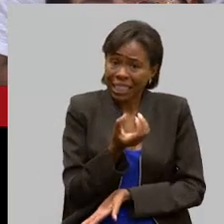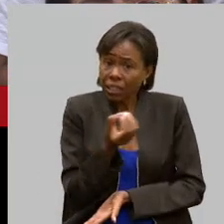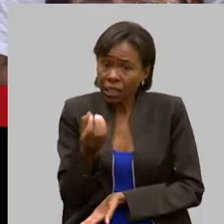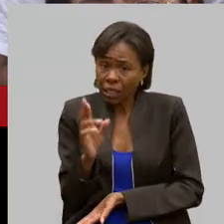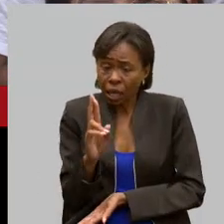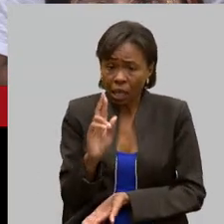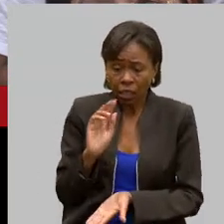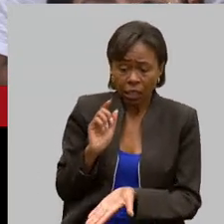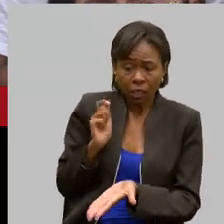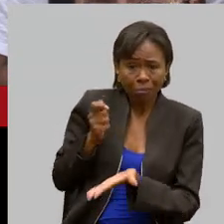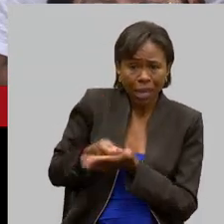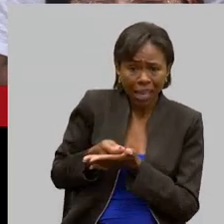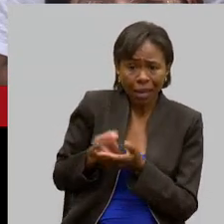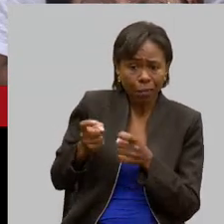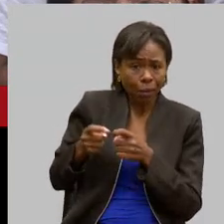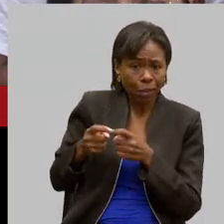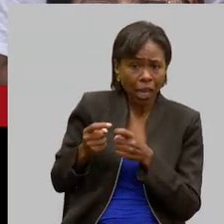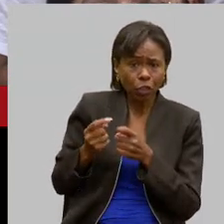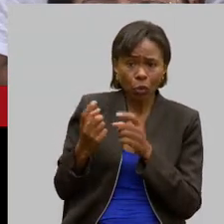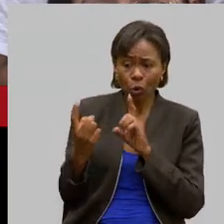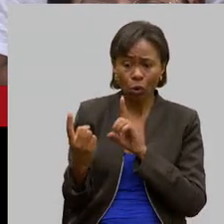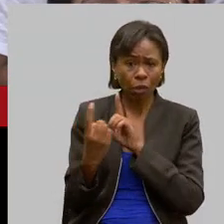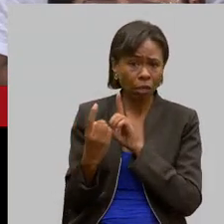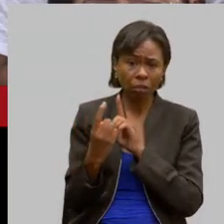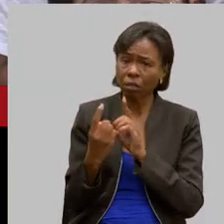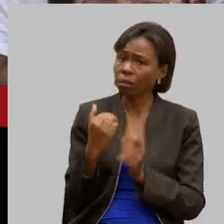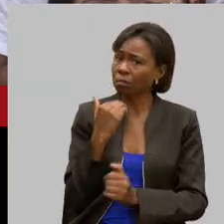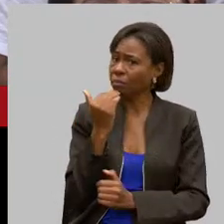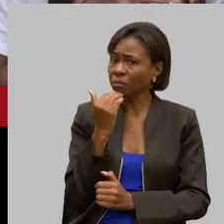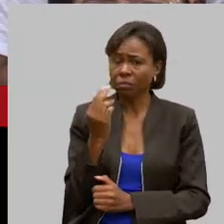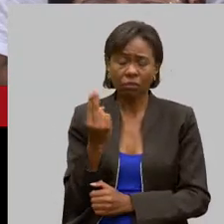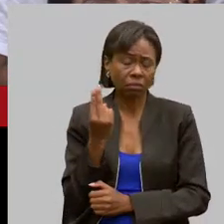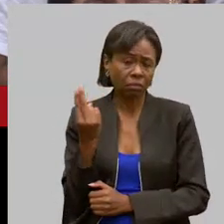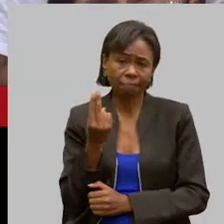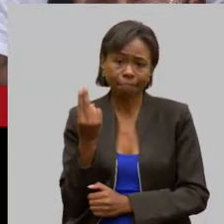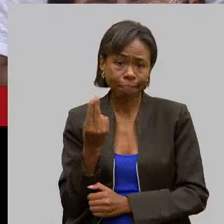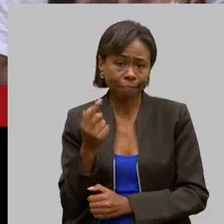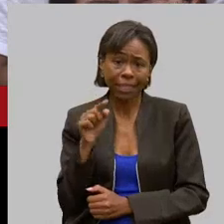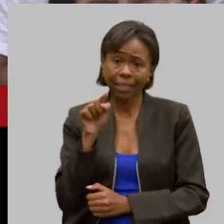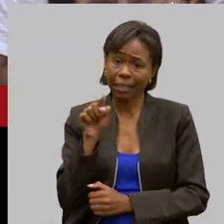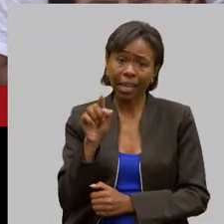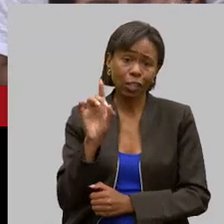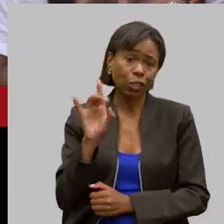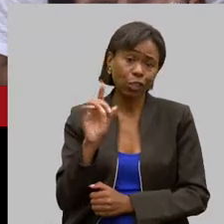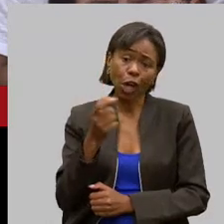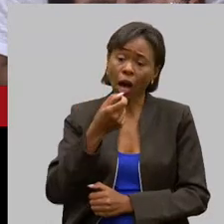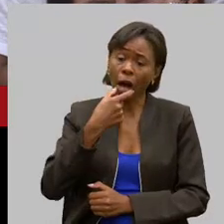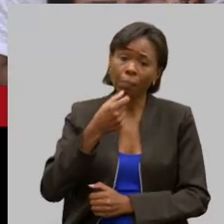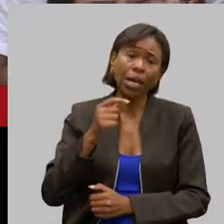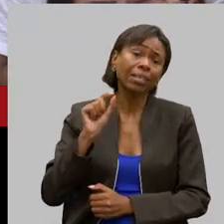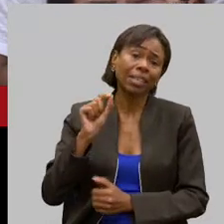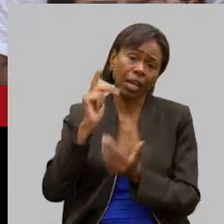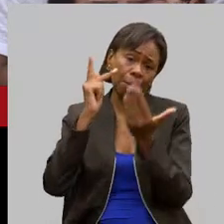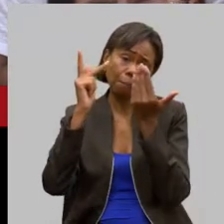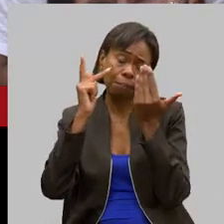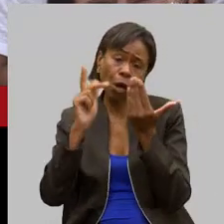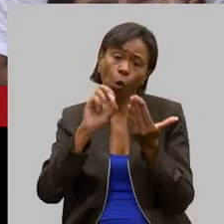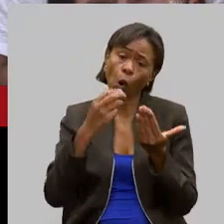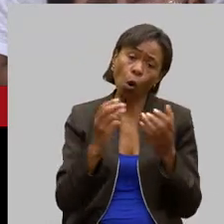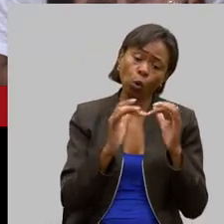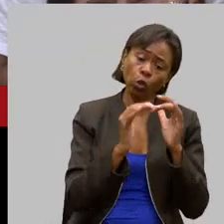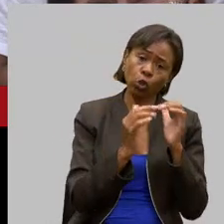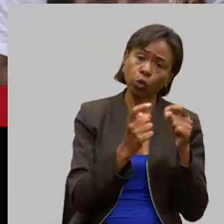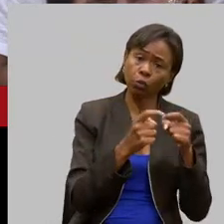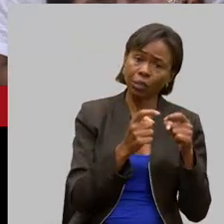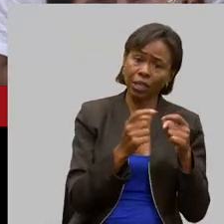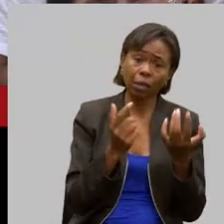tem né E quem pode dar laudo quem pode medicar ou é o psiquiatra ou é um neurologista nós não temos né